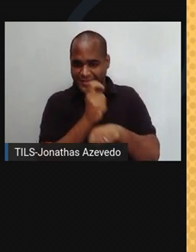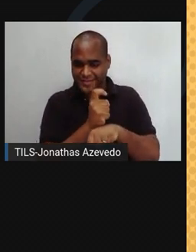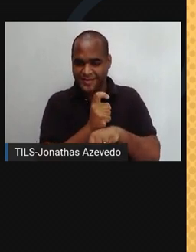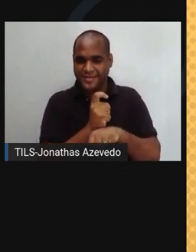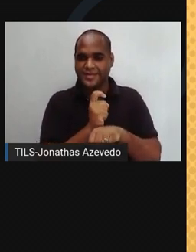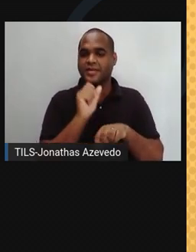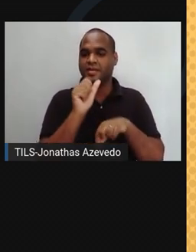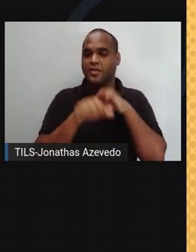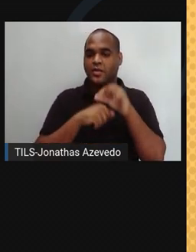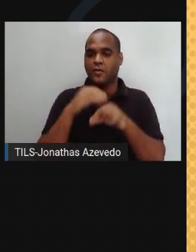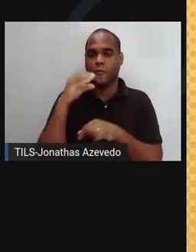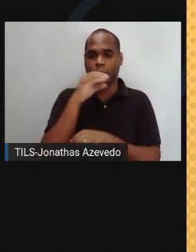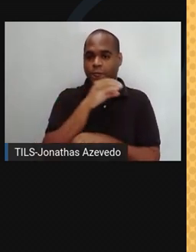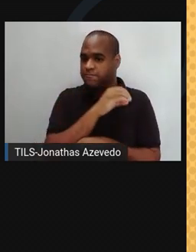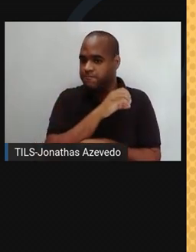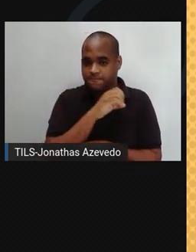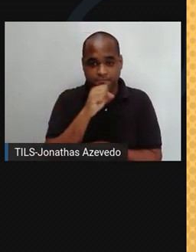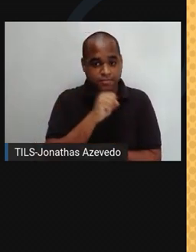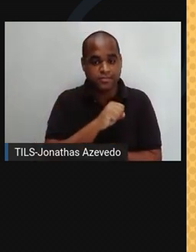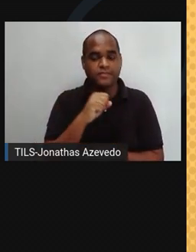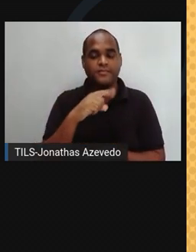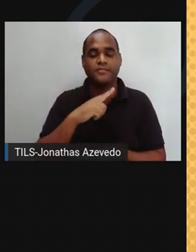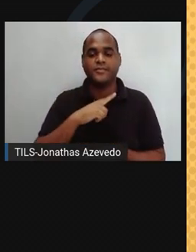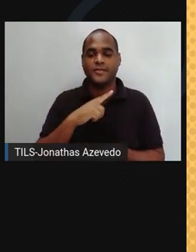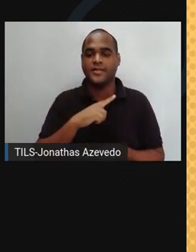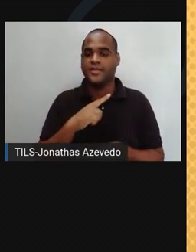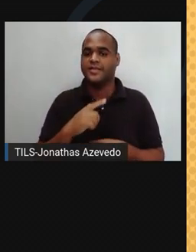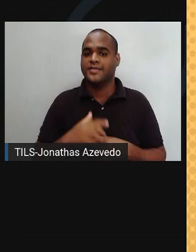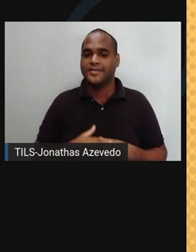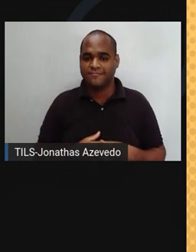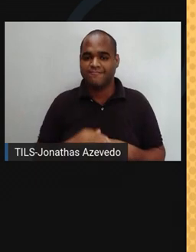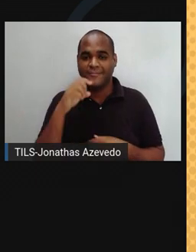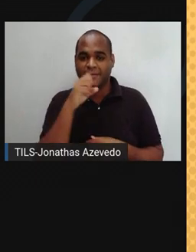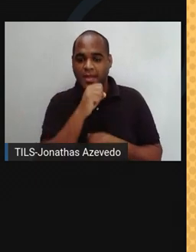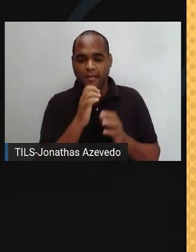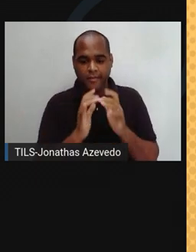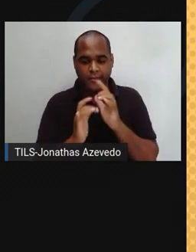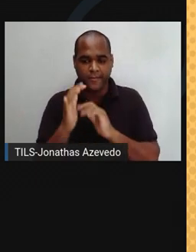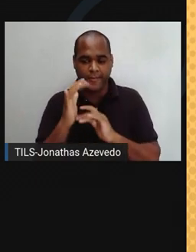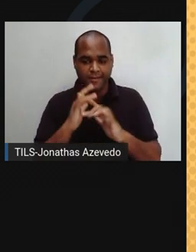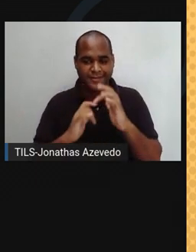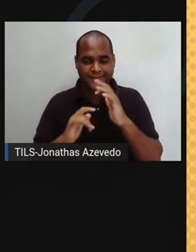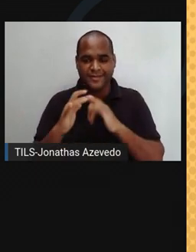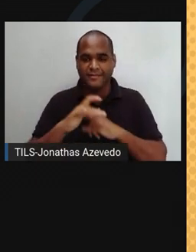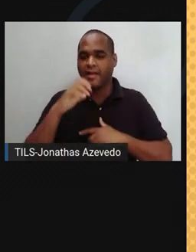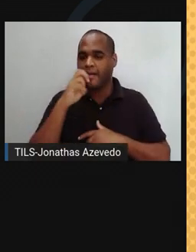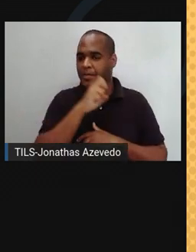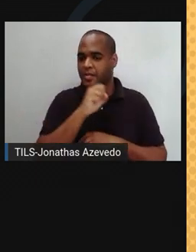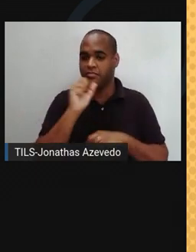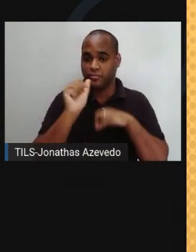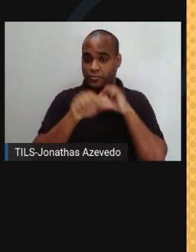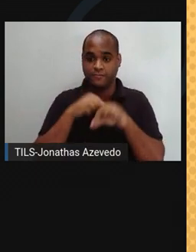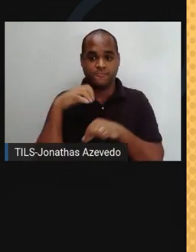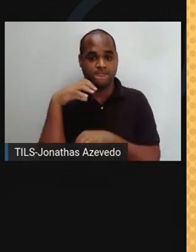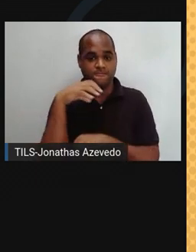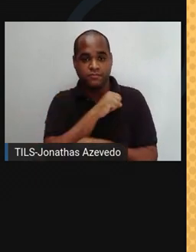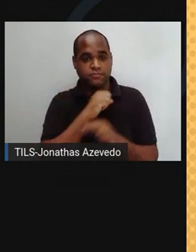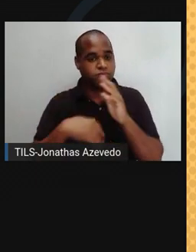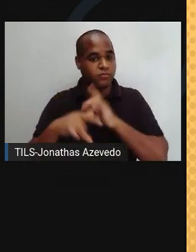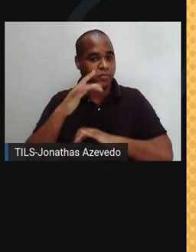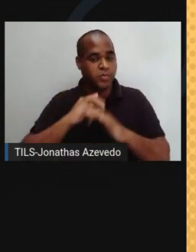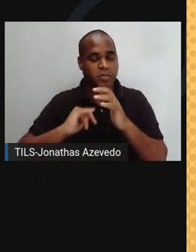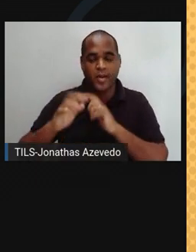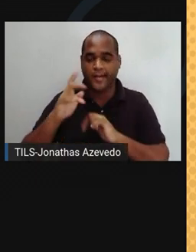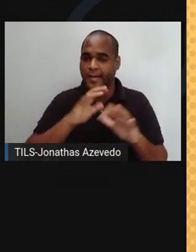são oxida muito rapidamente as moléculas sem do repouso diretamente ao estado Frenético